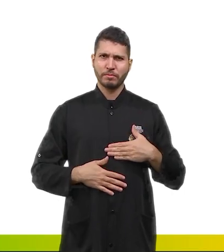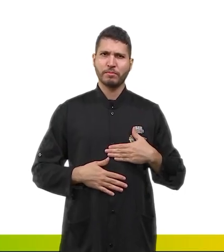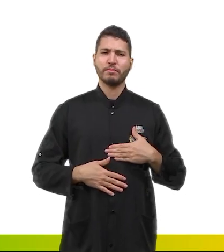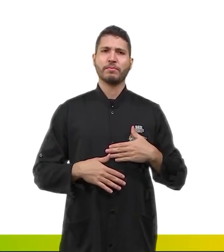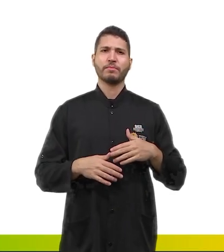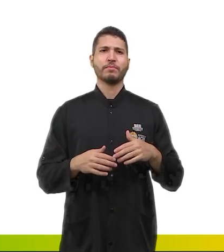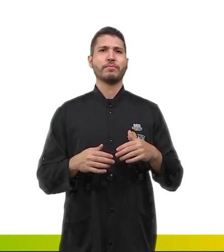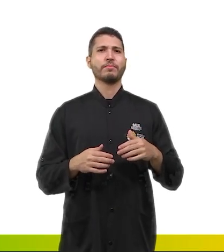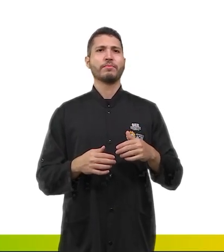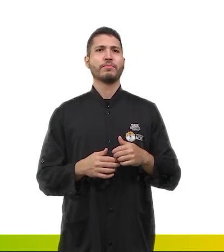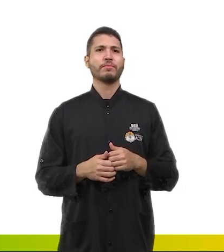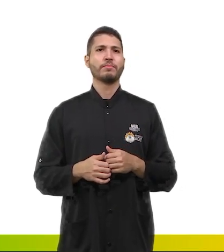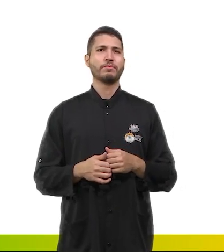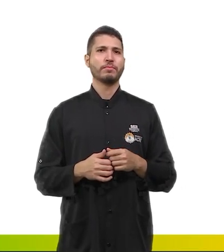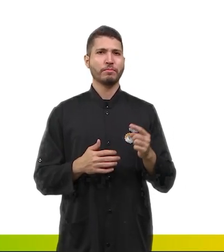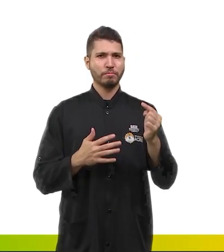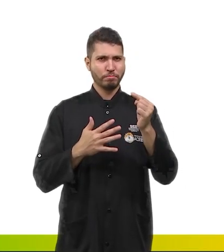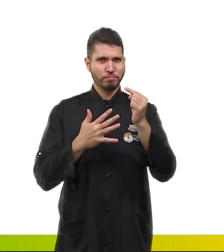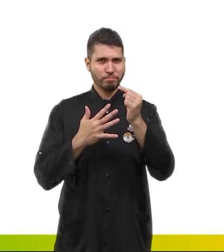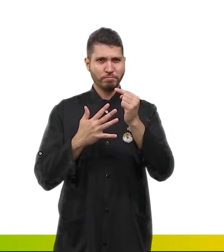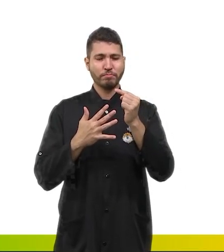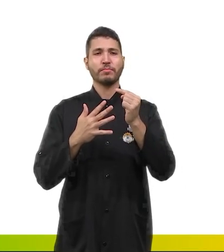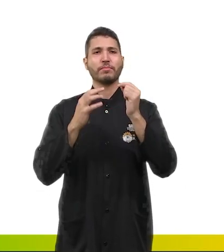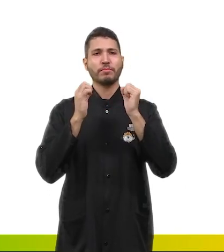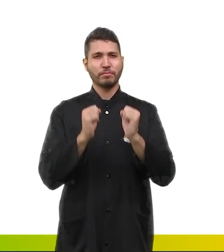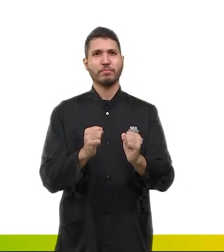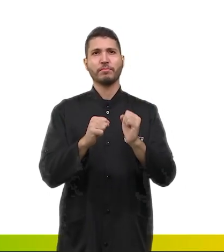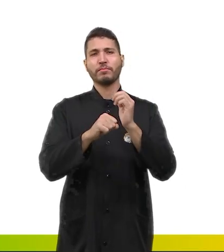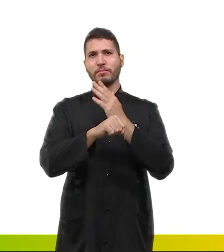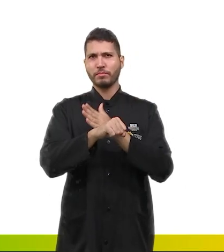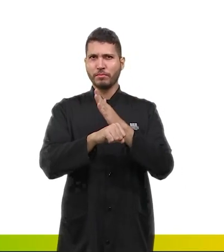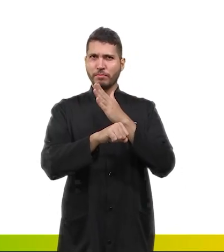corporais que podem ser treinadas de acordo com as